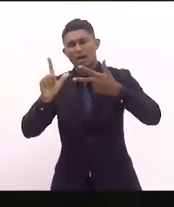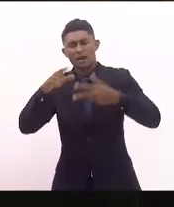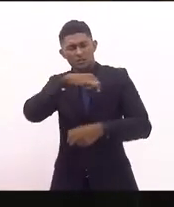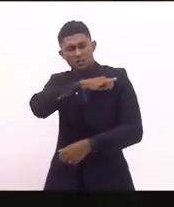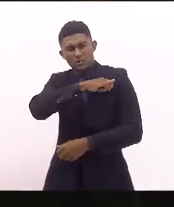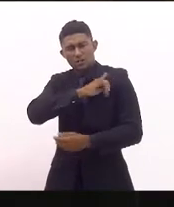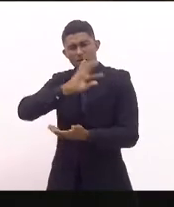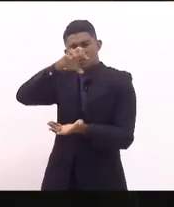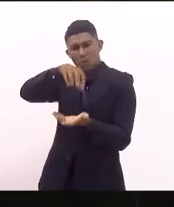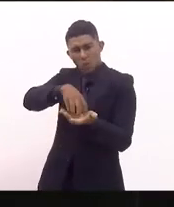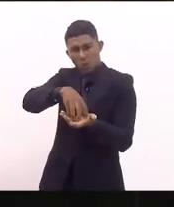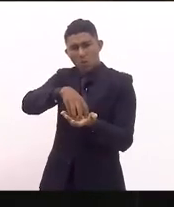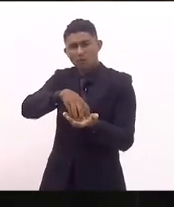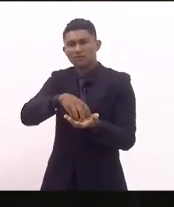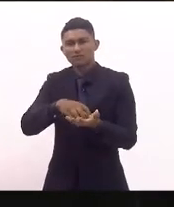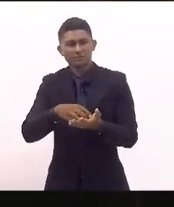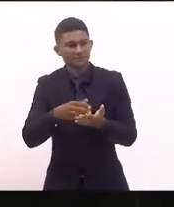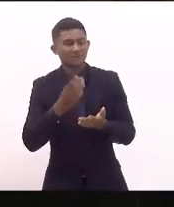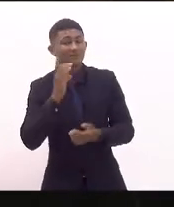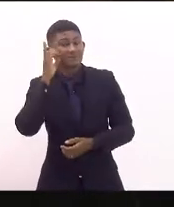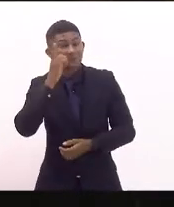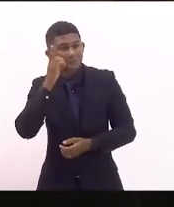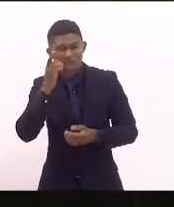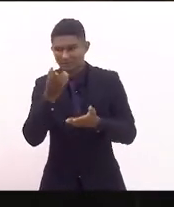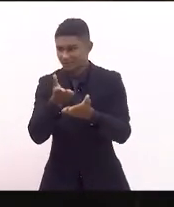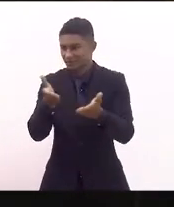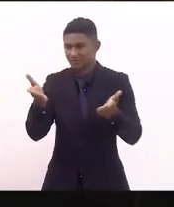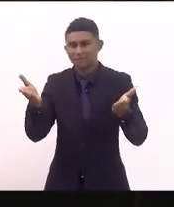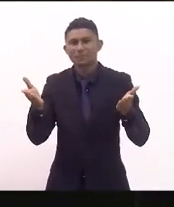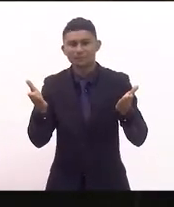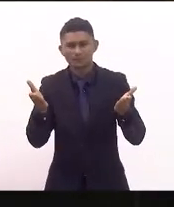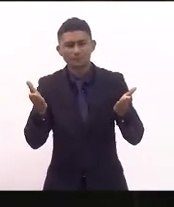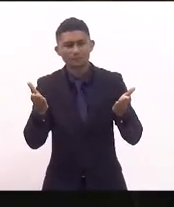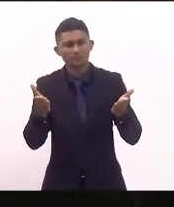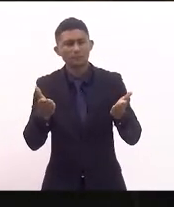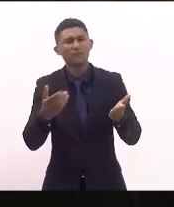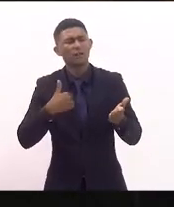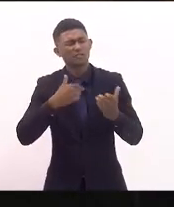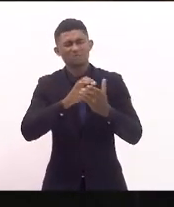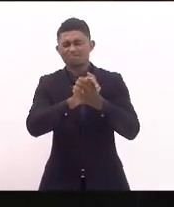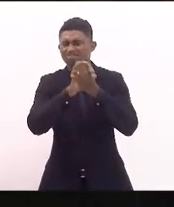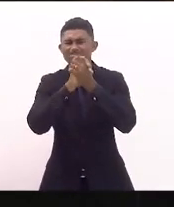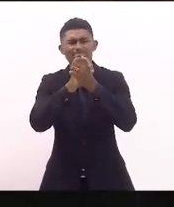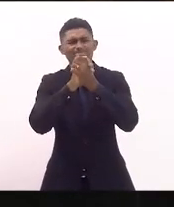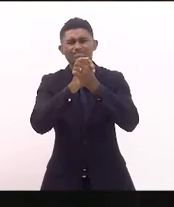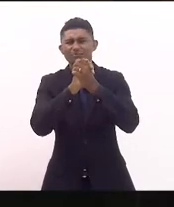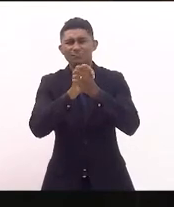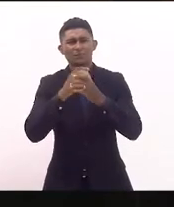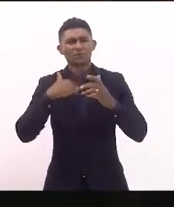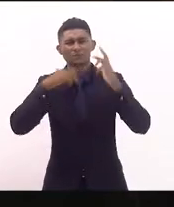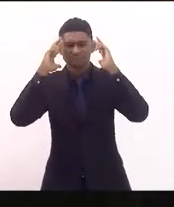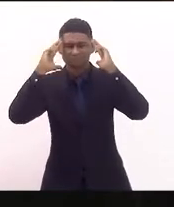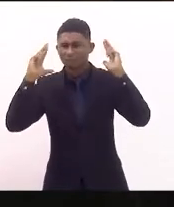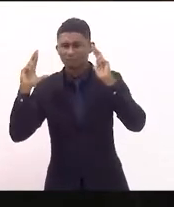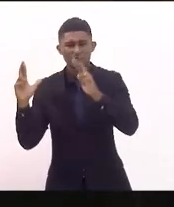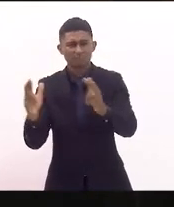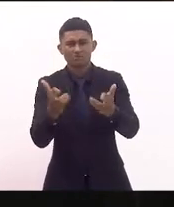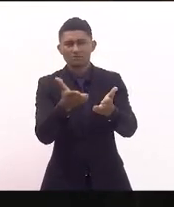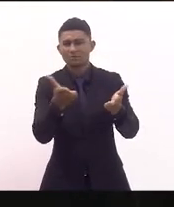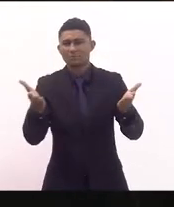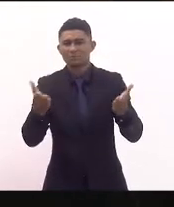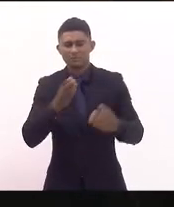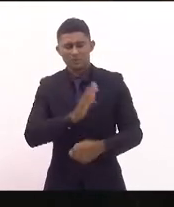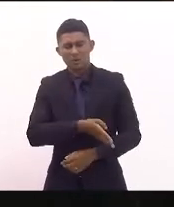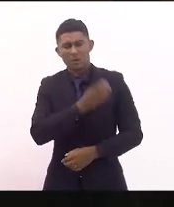Estado. Excelentíssimos deputados estaduais, os quais quero saudar respeitosamente e com coração